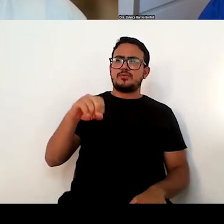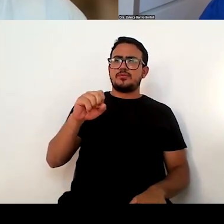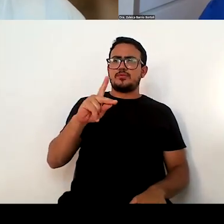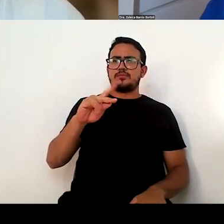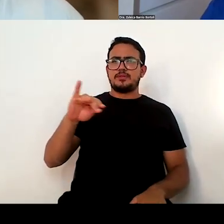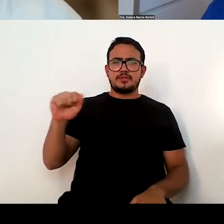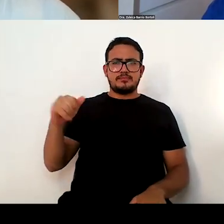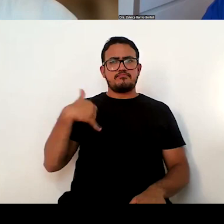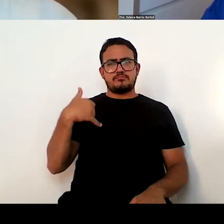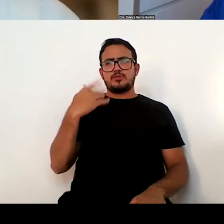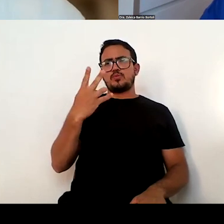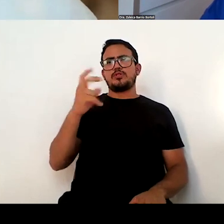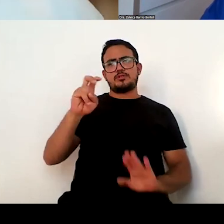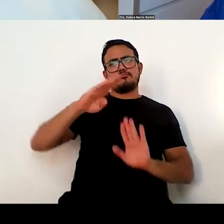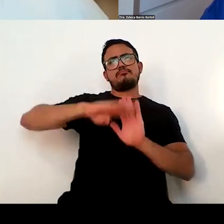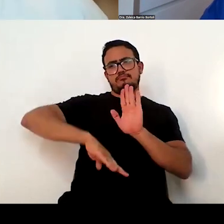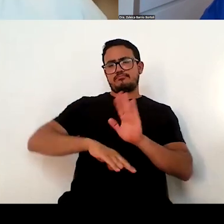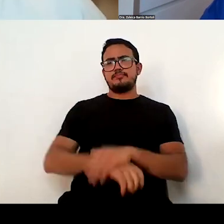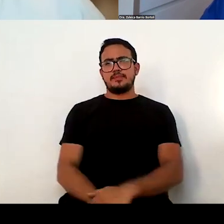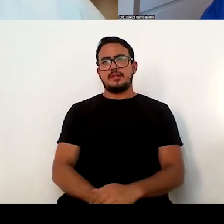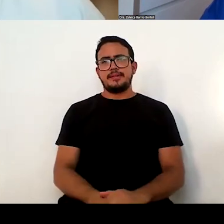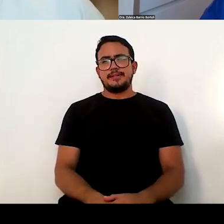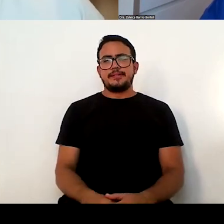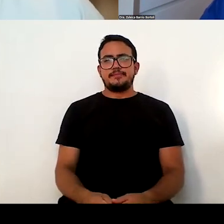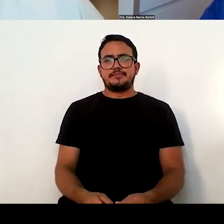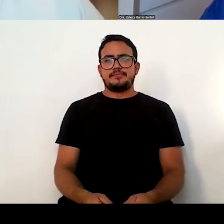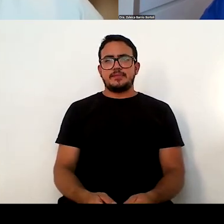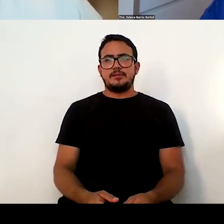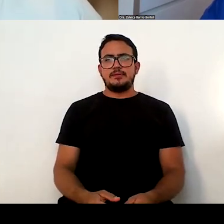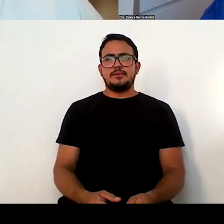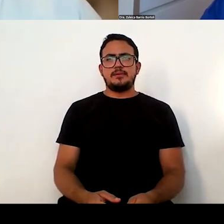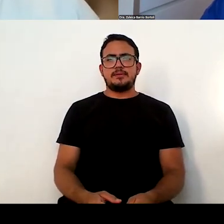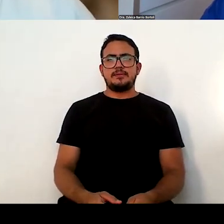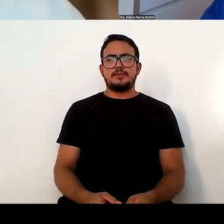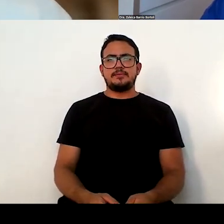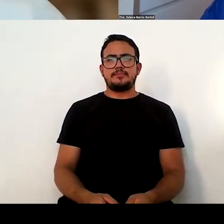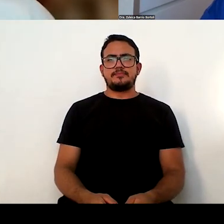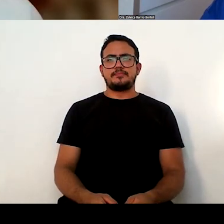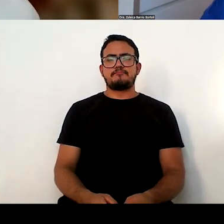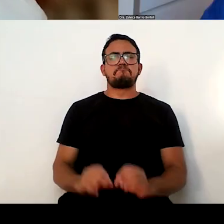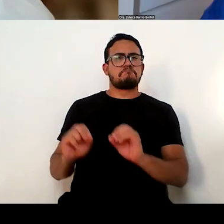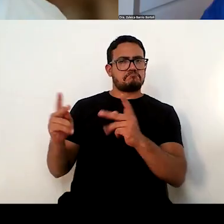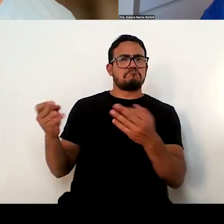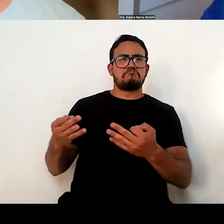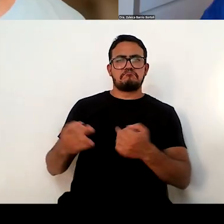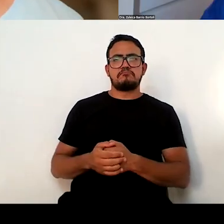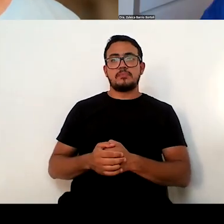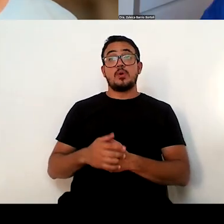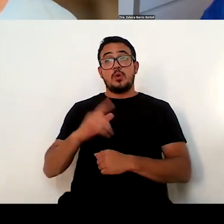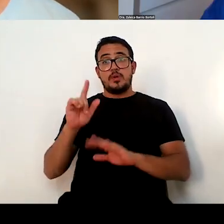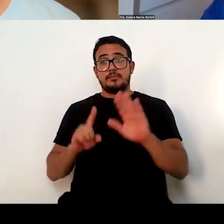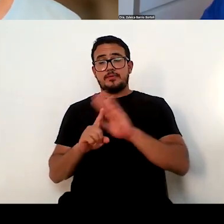tá? Perfeito. Ah, e tem uma pergunta: se o pólipo ele não